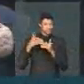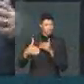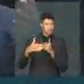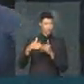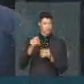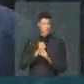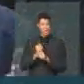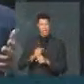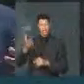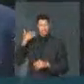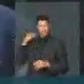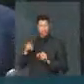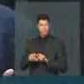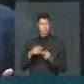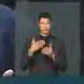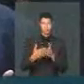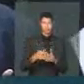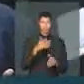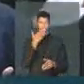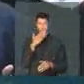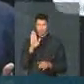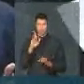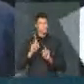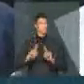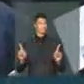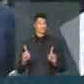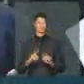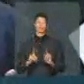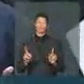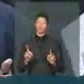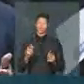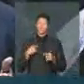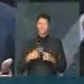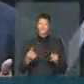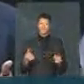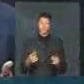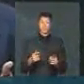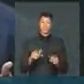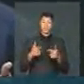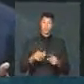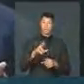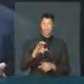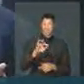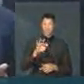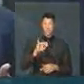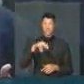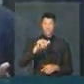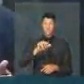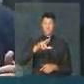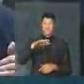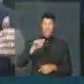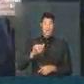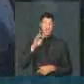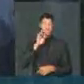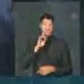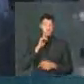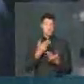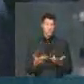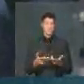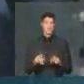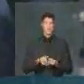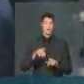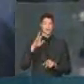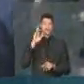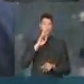alguns anos também, que já prometeram. No entanto, foram atrás de refinaria nos Estados Unidos, foram atrás